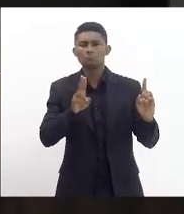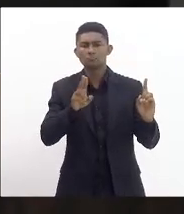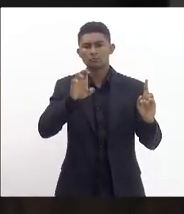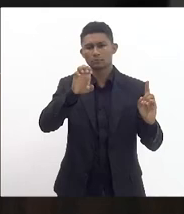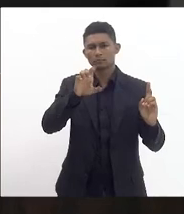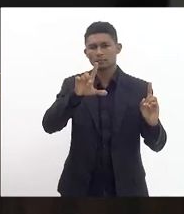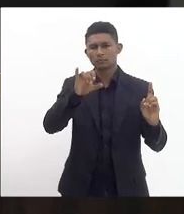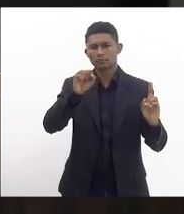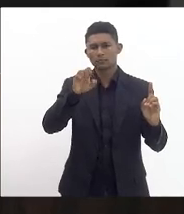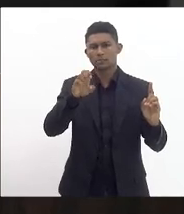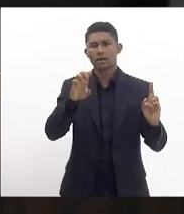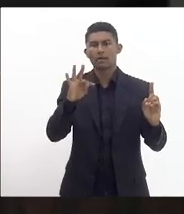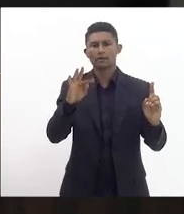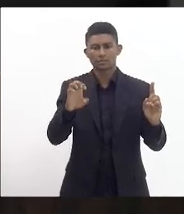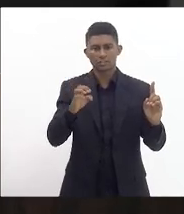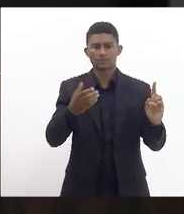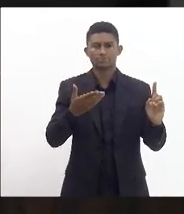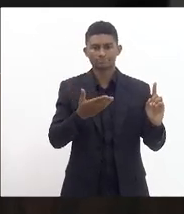Elisete Procópio,